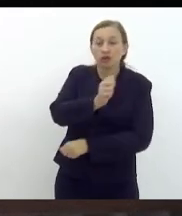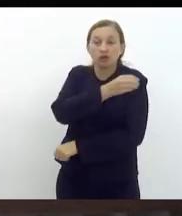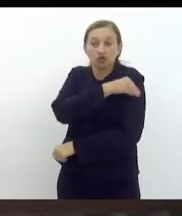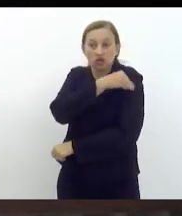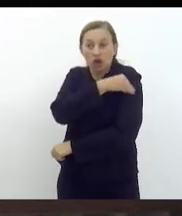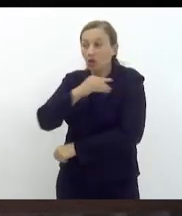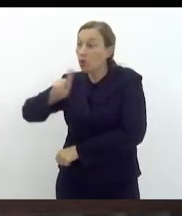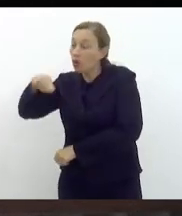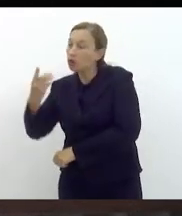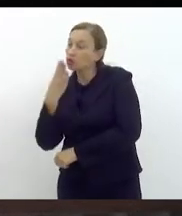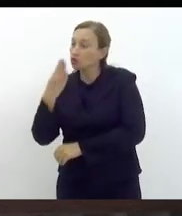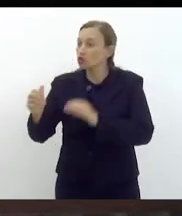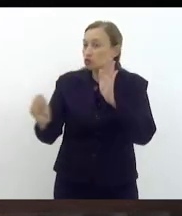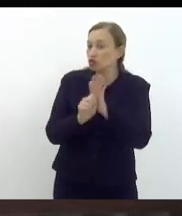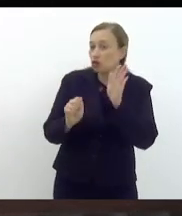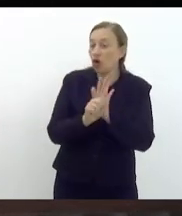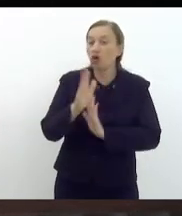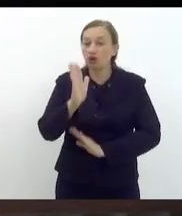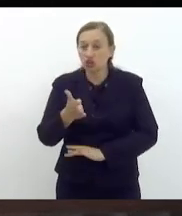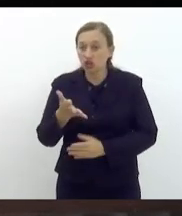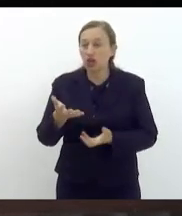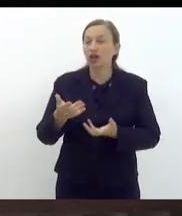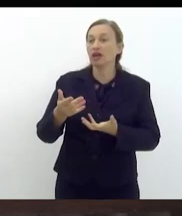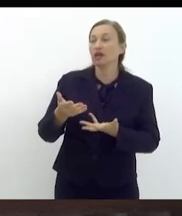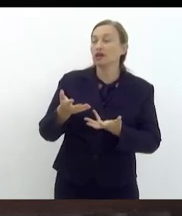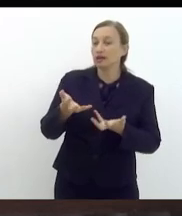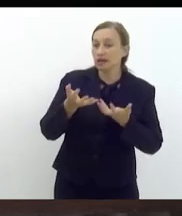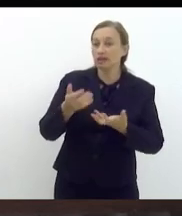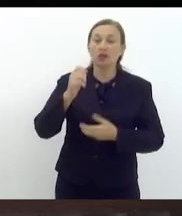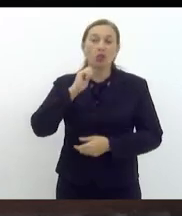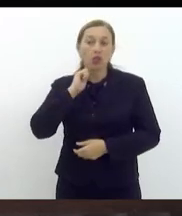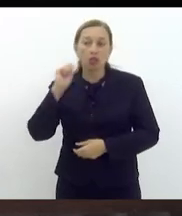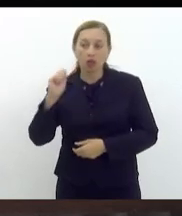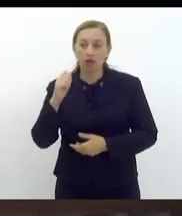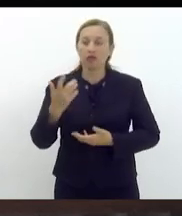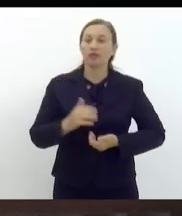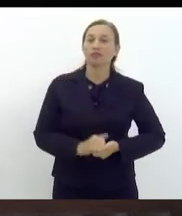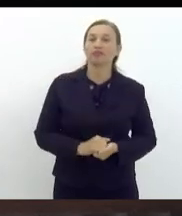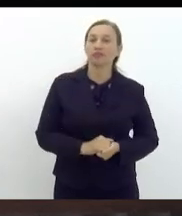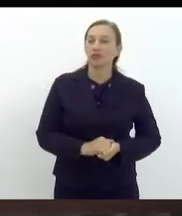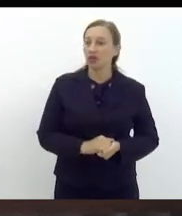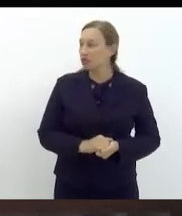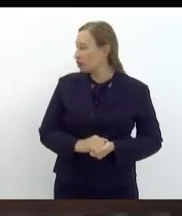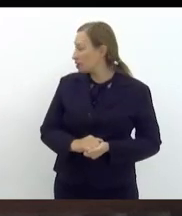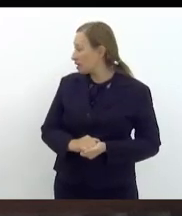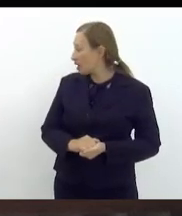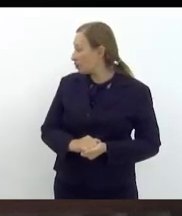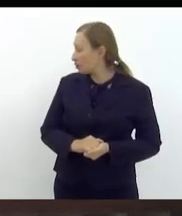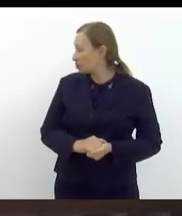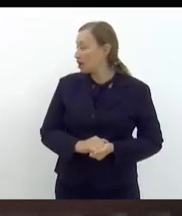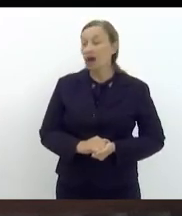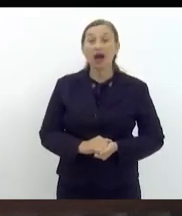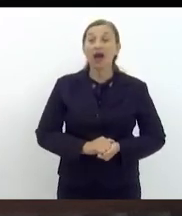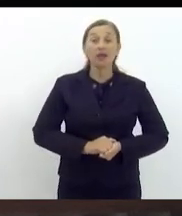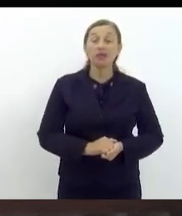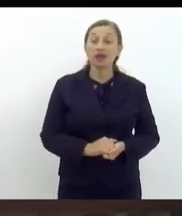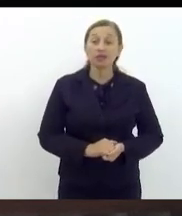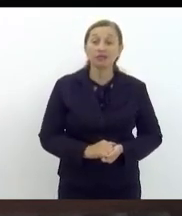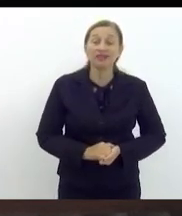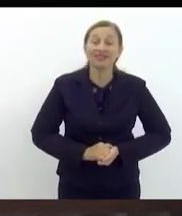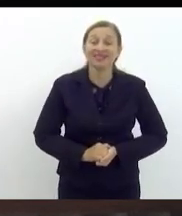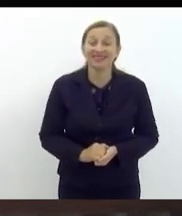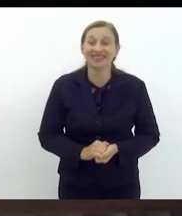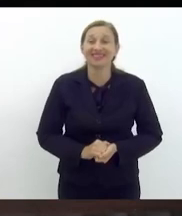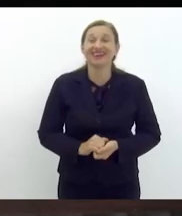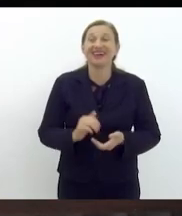tenha tentado suicídio. São medidas importantes para a humanização do profissional de segurança pública que, por